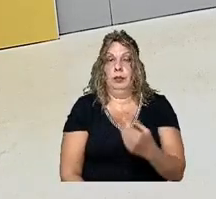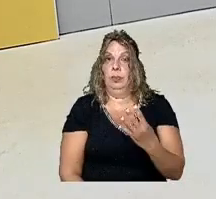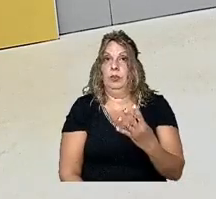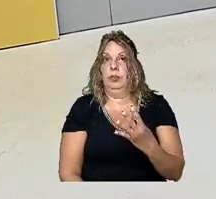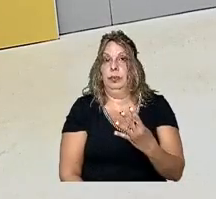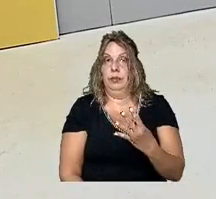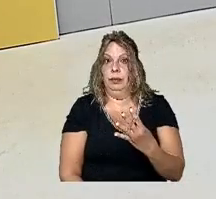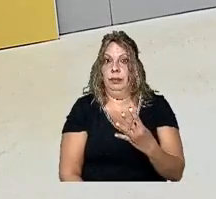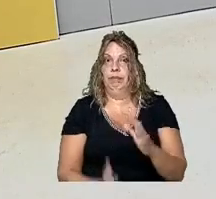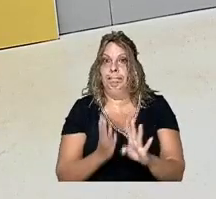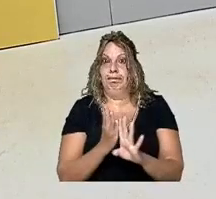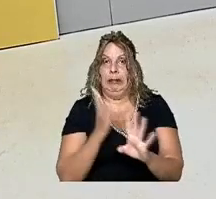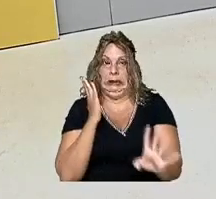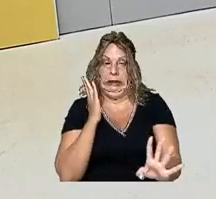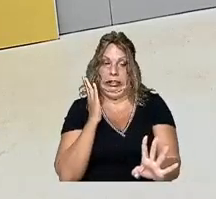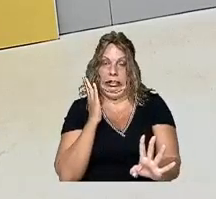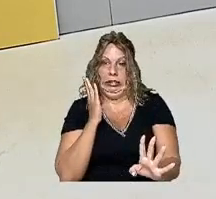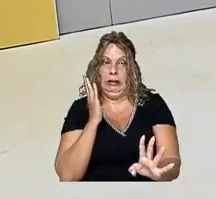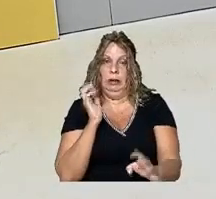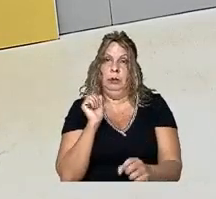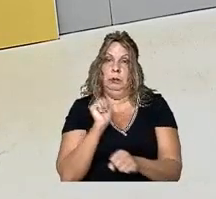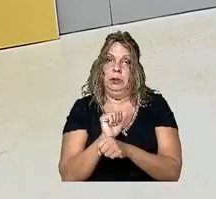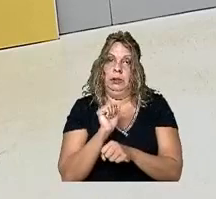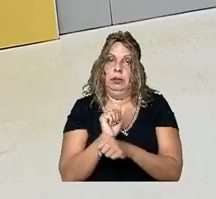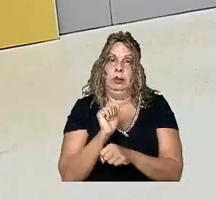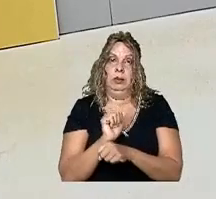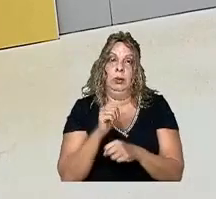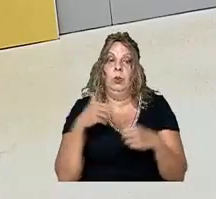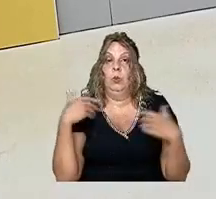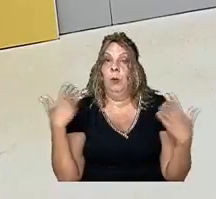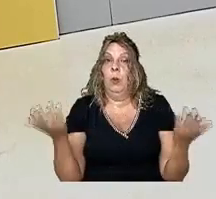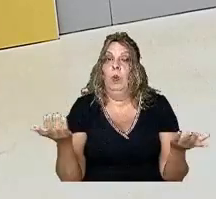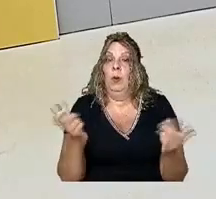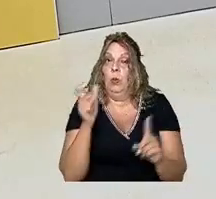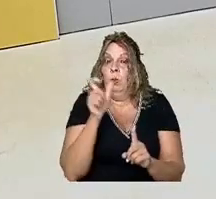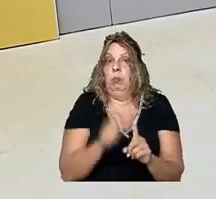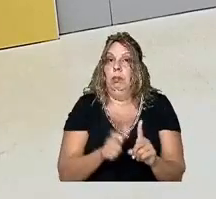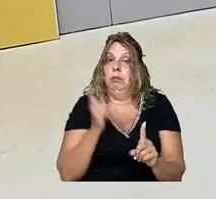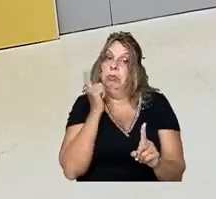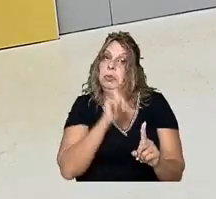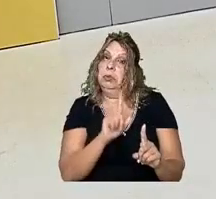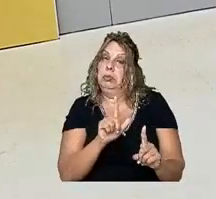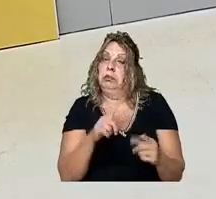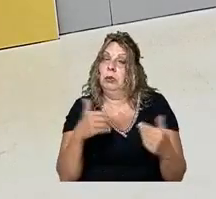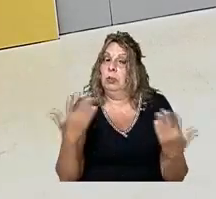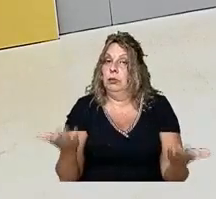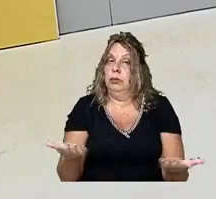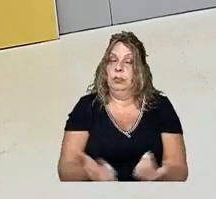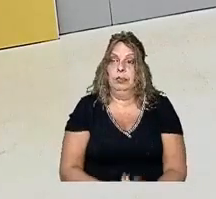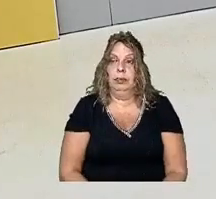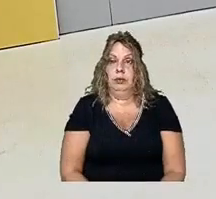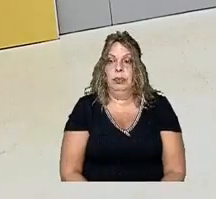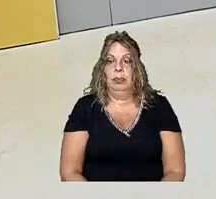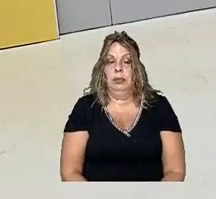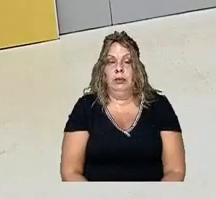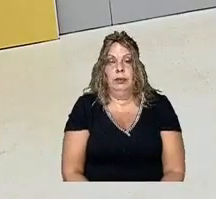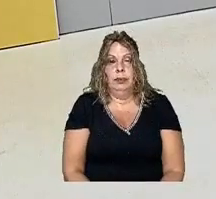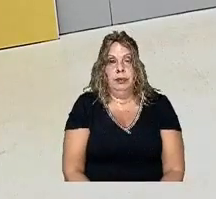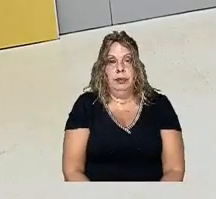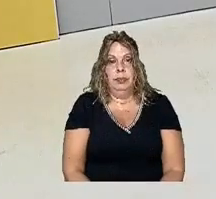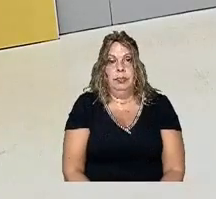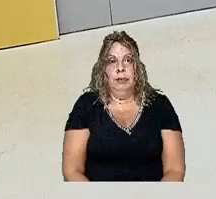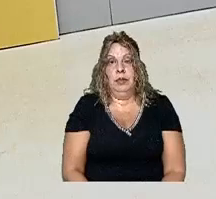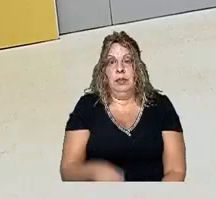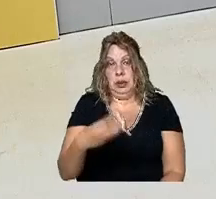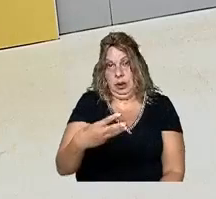14 títulos na fila de espera, ainda estamos na expectativa de ver o dono ou dona do Chevrolet Onix Zero. Será que agora